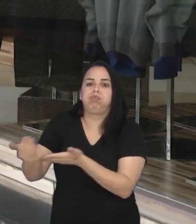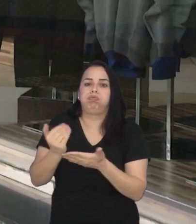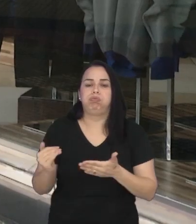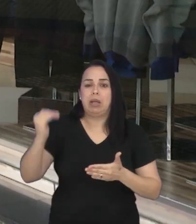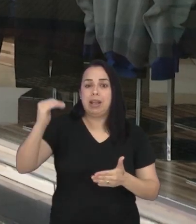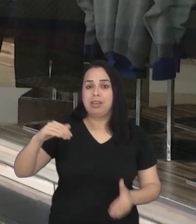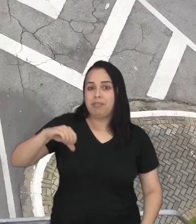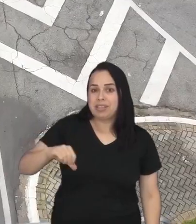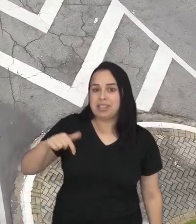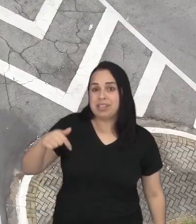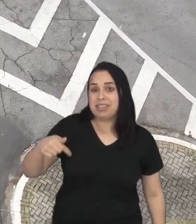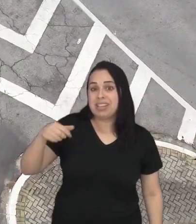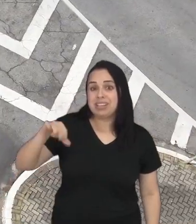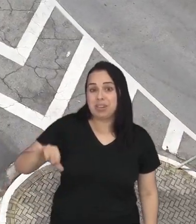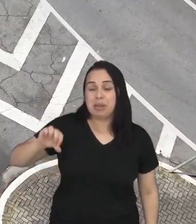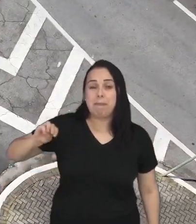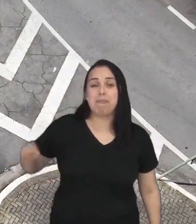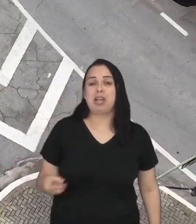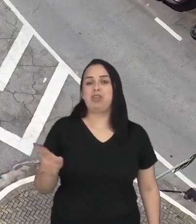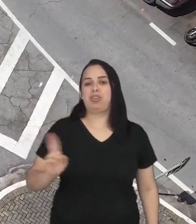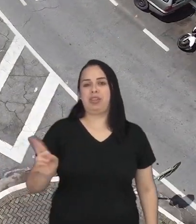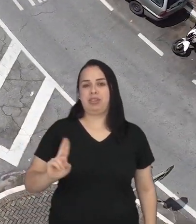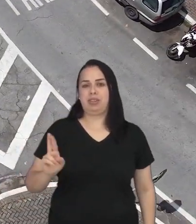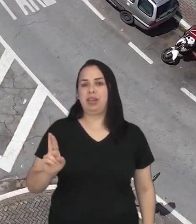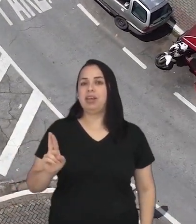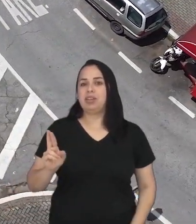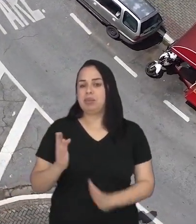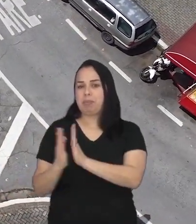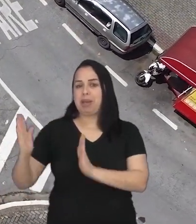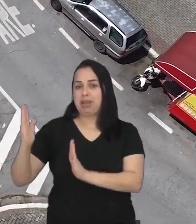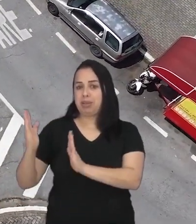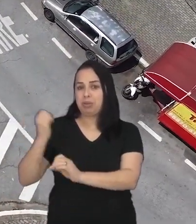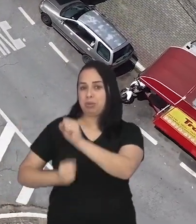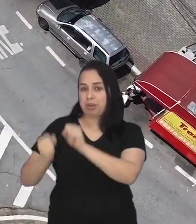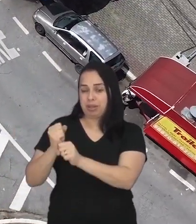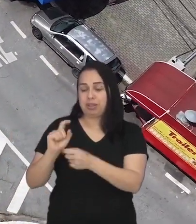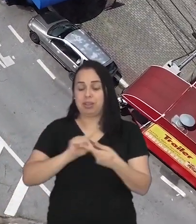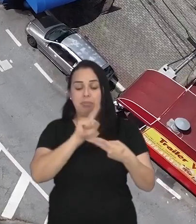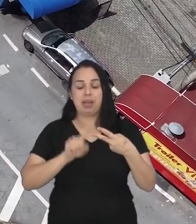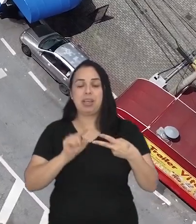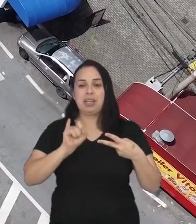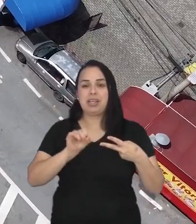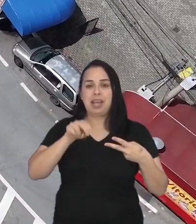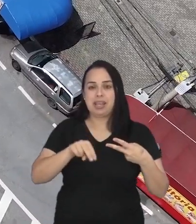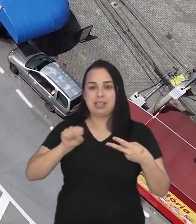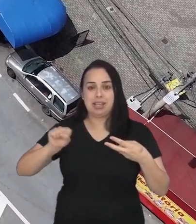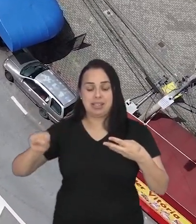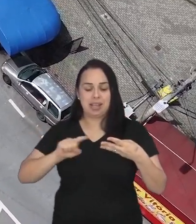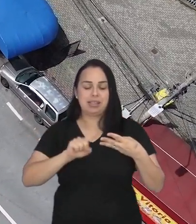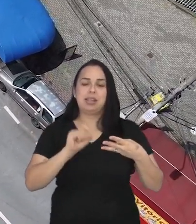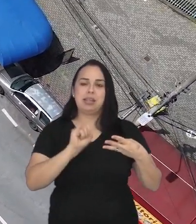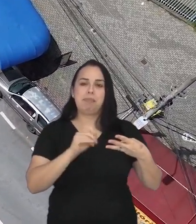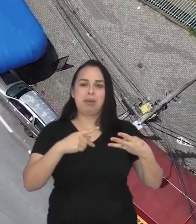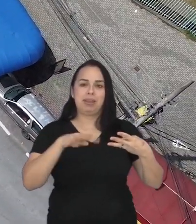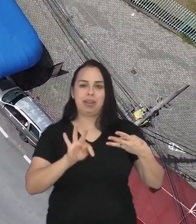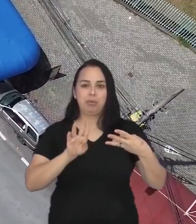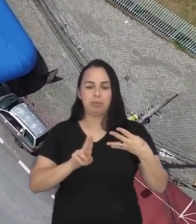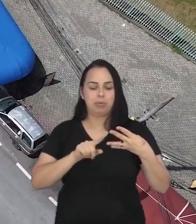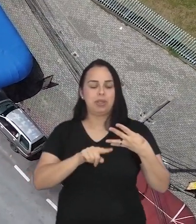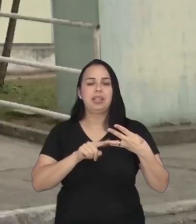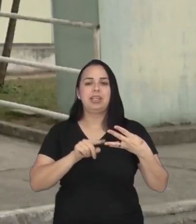queda nacional da arrecadação do ICMS, o que impactou também o município de São José, mas nós tivemos resultado